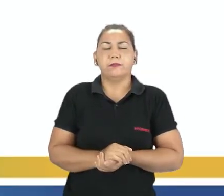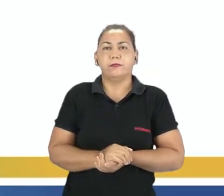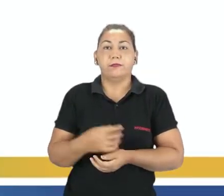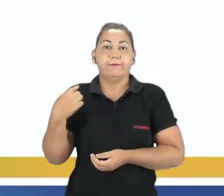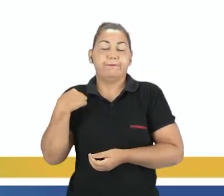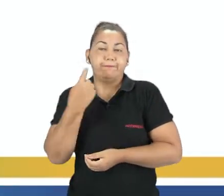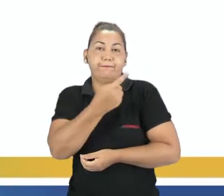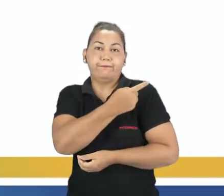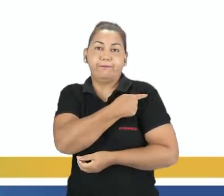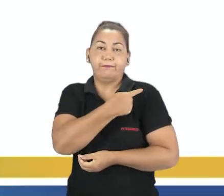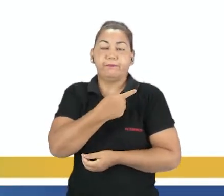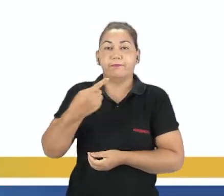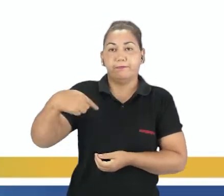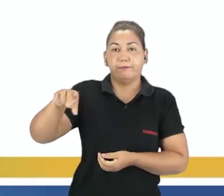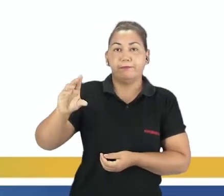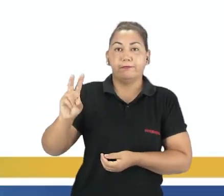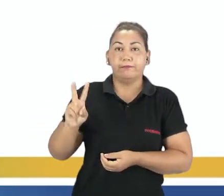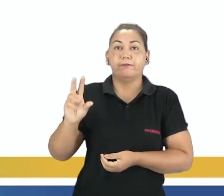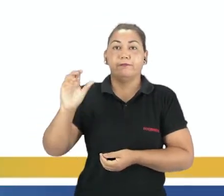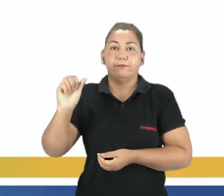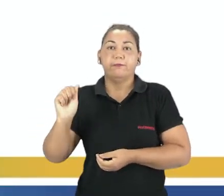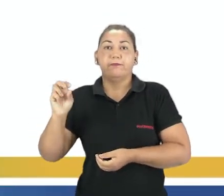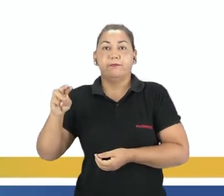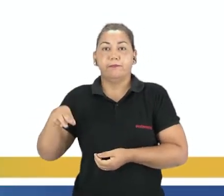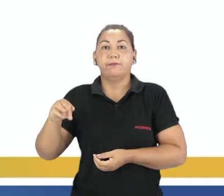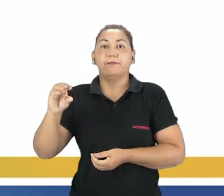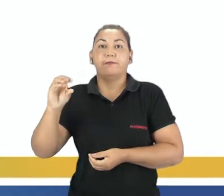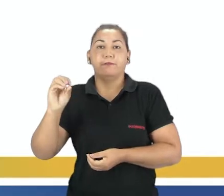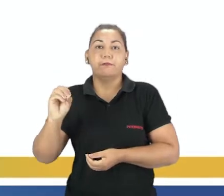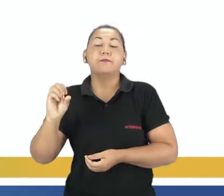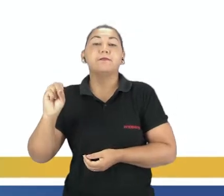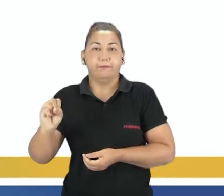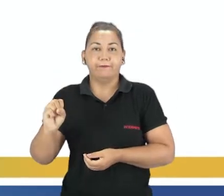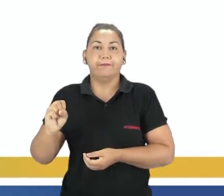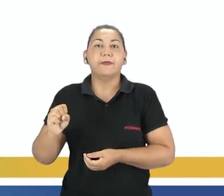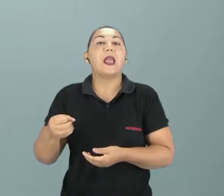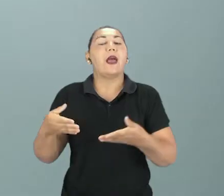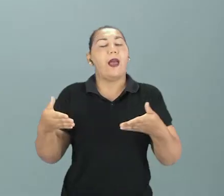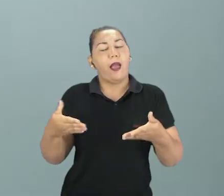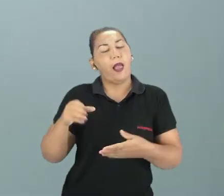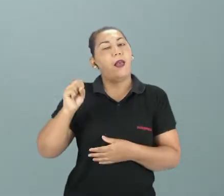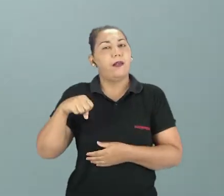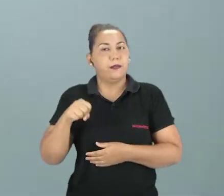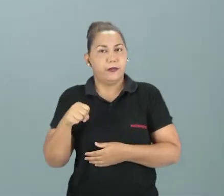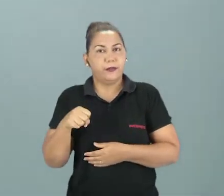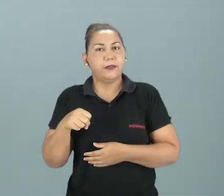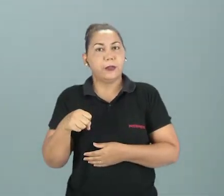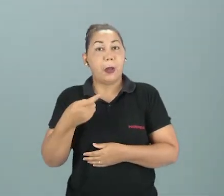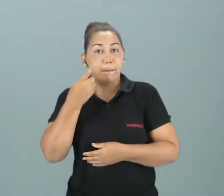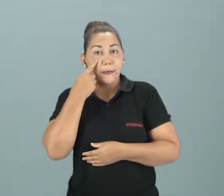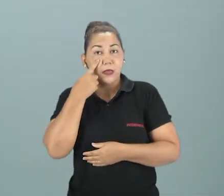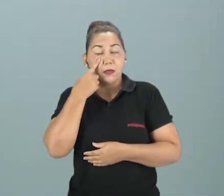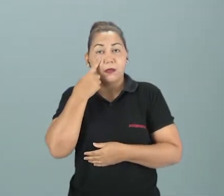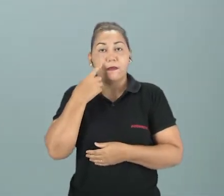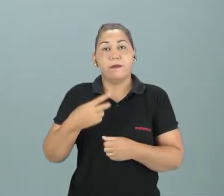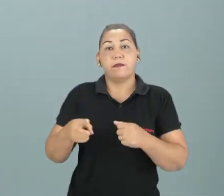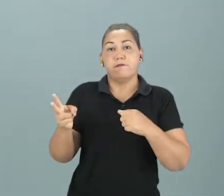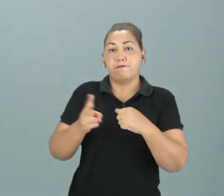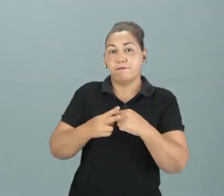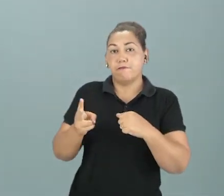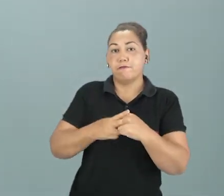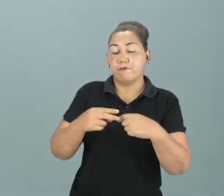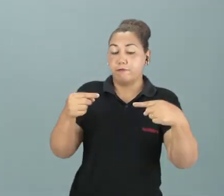Nós vamos. Agora sim. Vejam que o verbo está concordando com o sujeito. Na